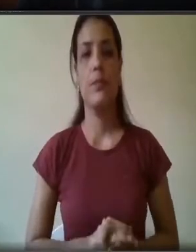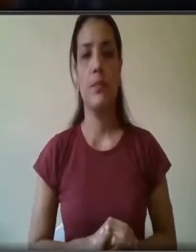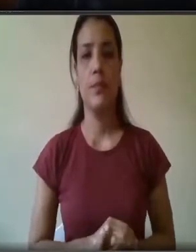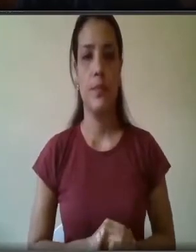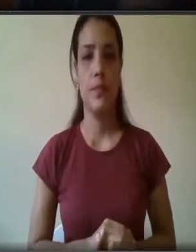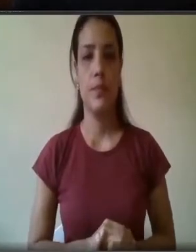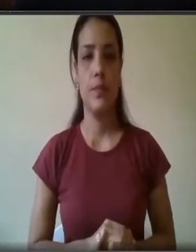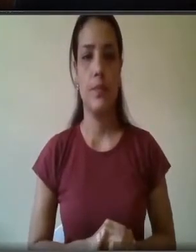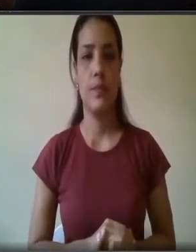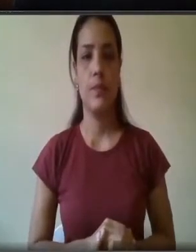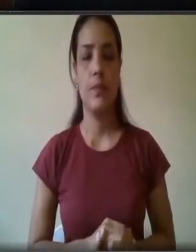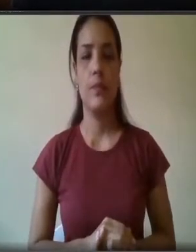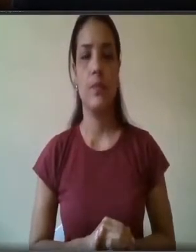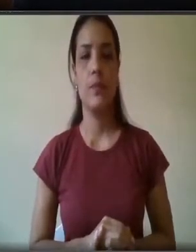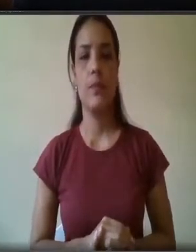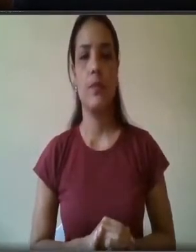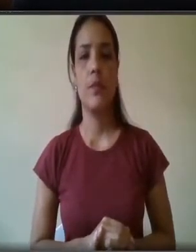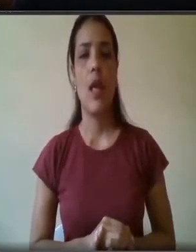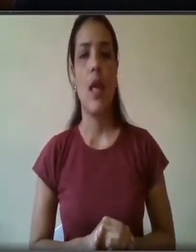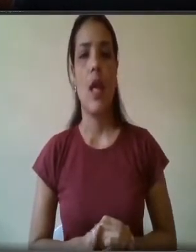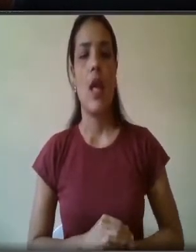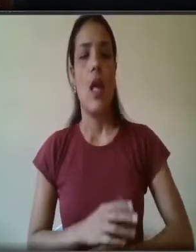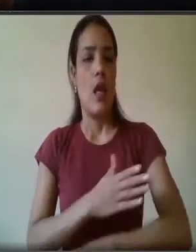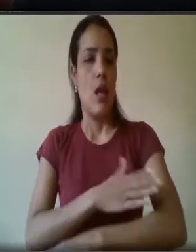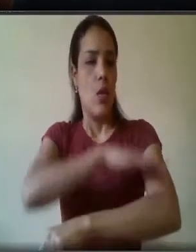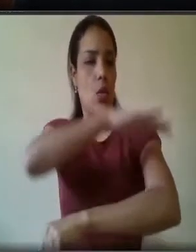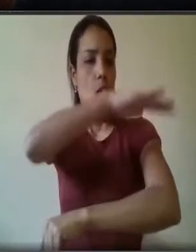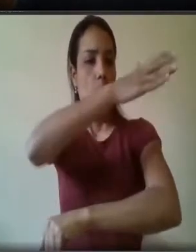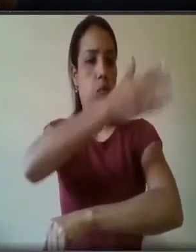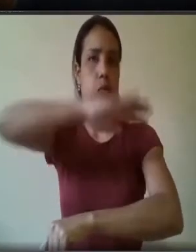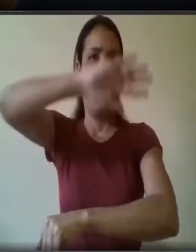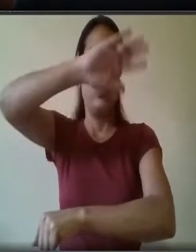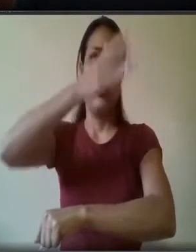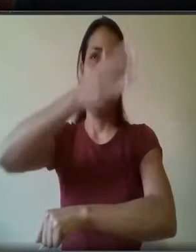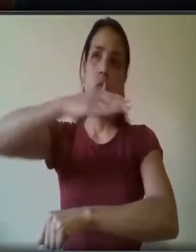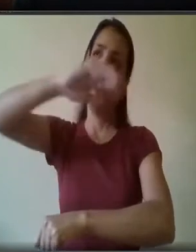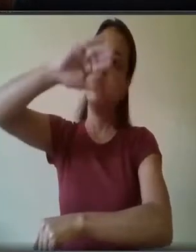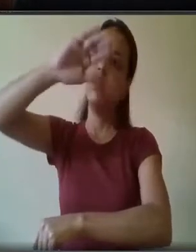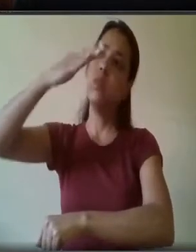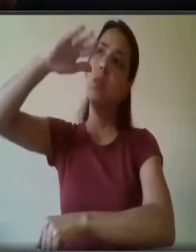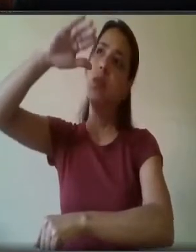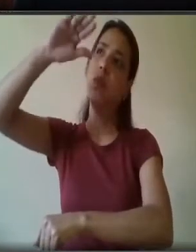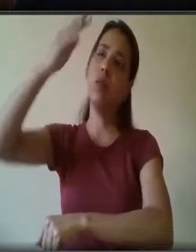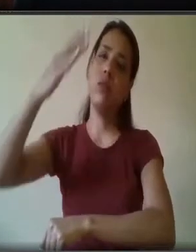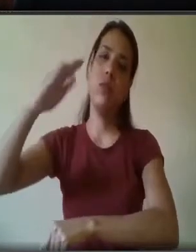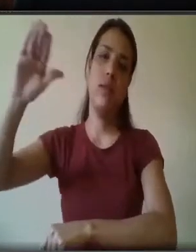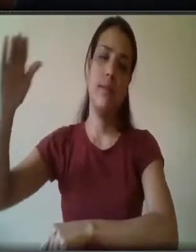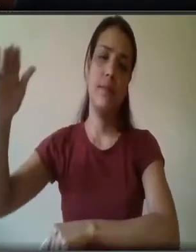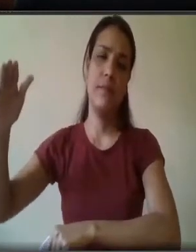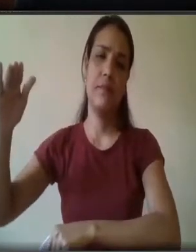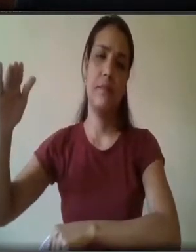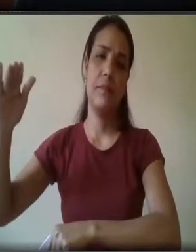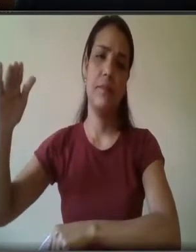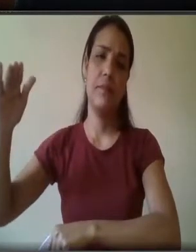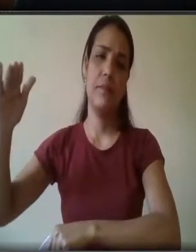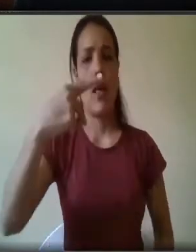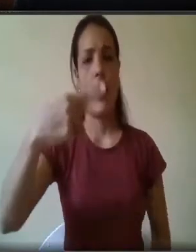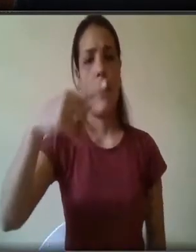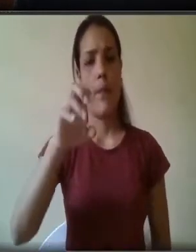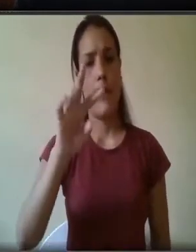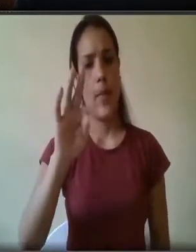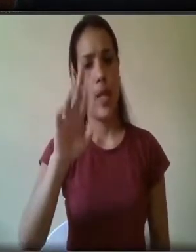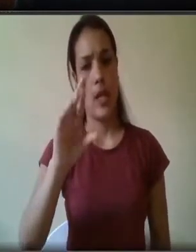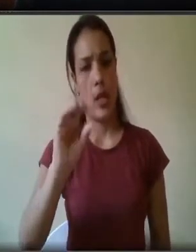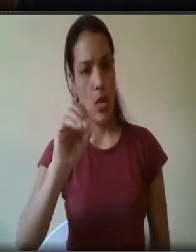Área serrana do Rio de Janeiro, Petrópolis, Friburgo. É muito comum